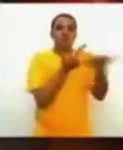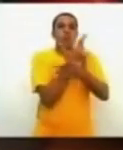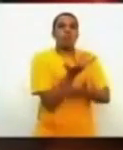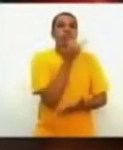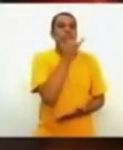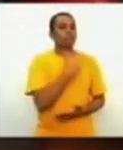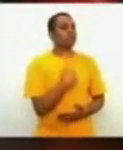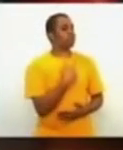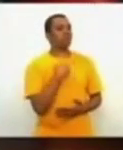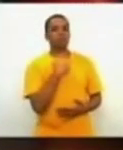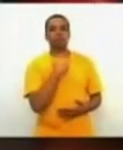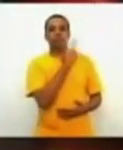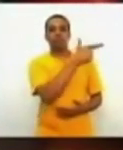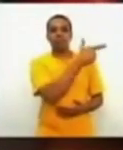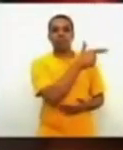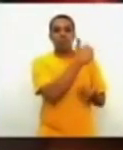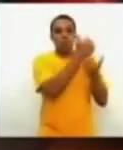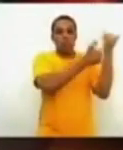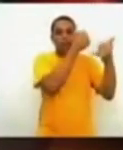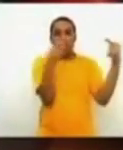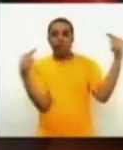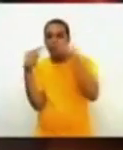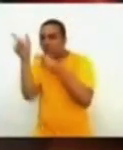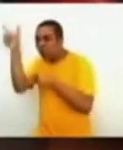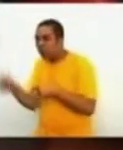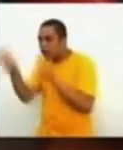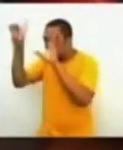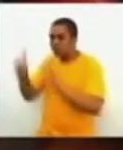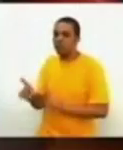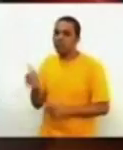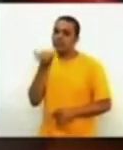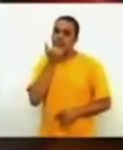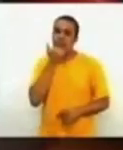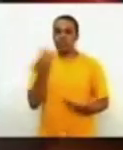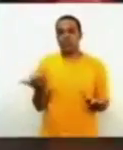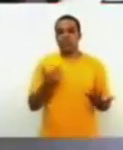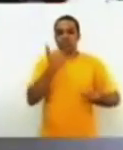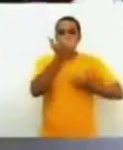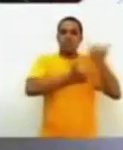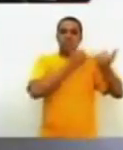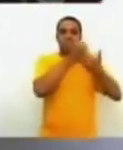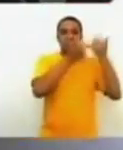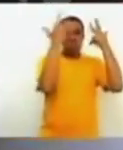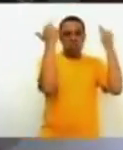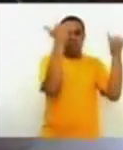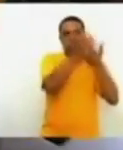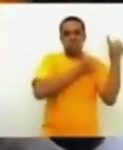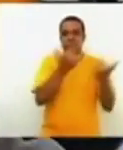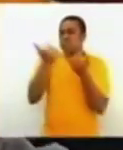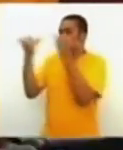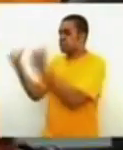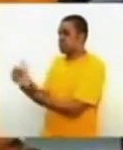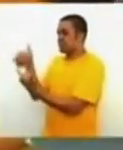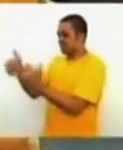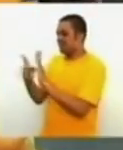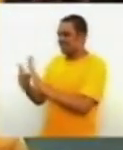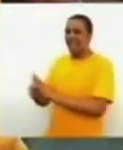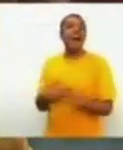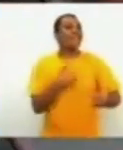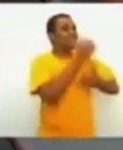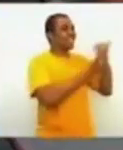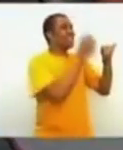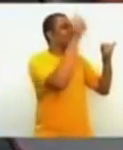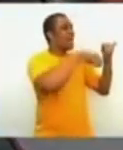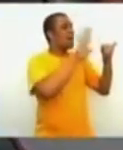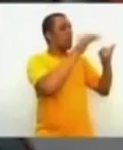né, brinquedos que atendam essas dificuldades delas, né? Então, se a gente coloca um brinquedo convencional, às vezes elas conseguem, mas com muita dificuldade,